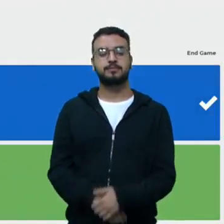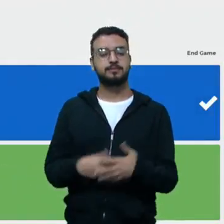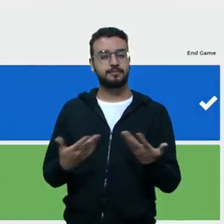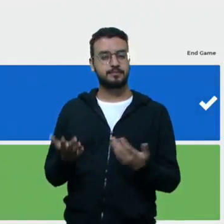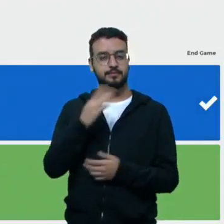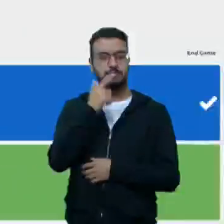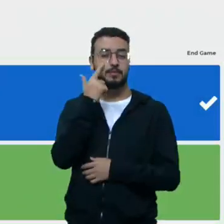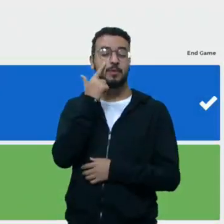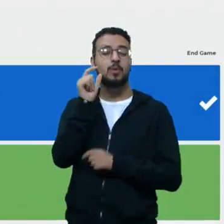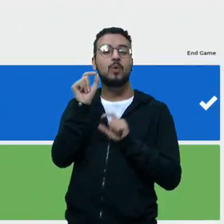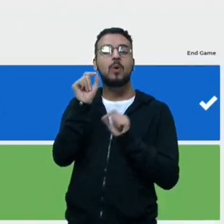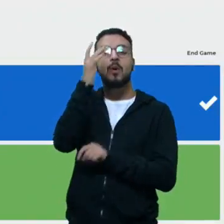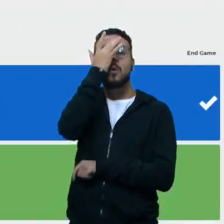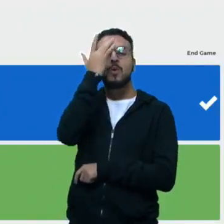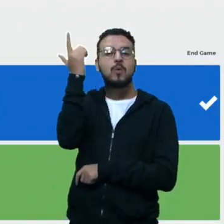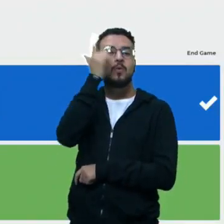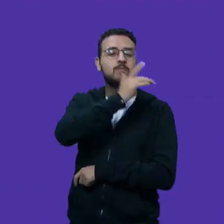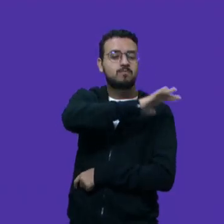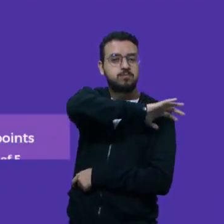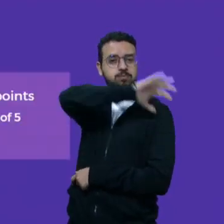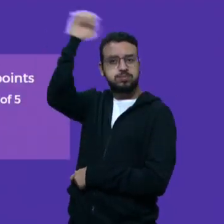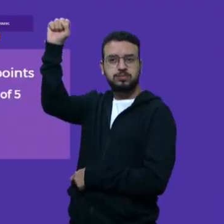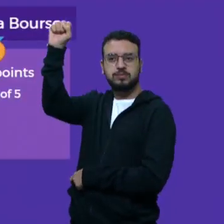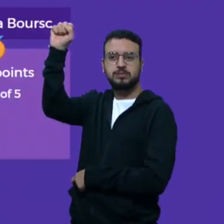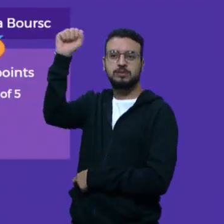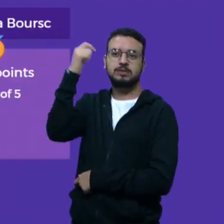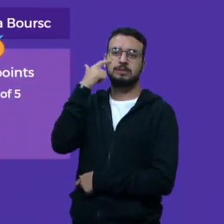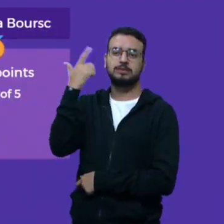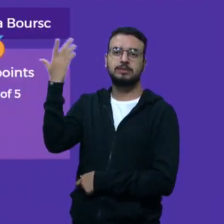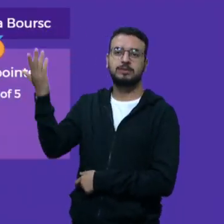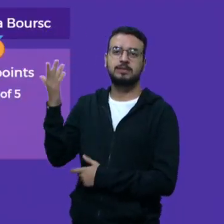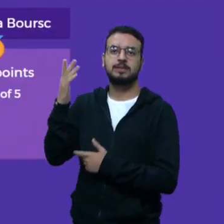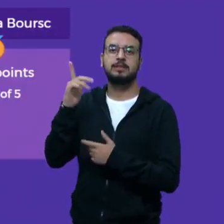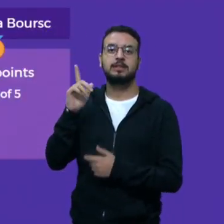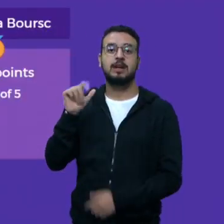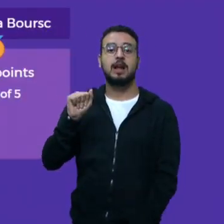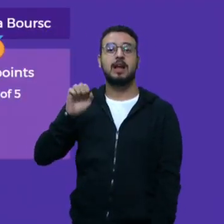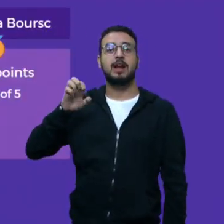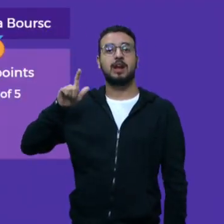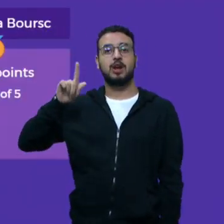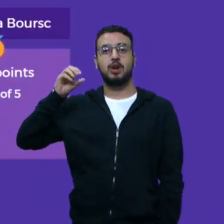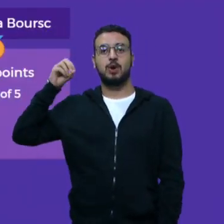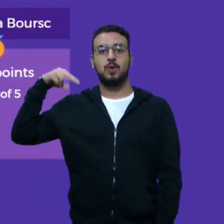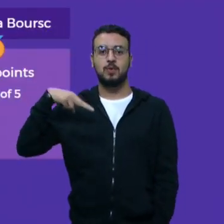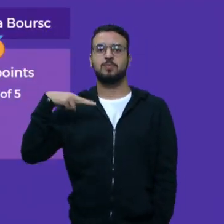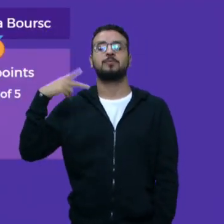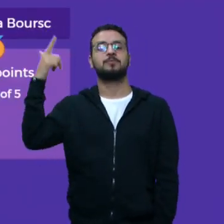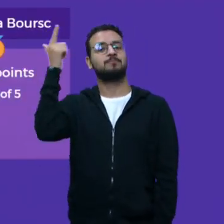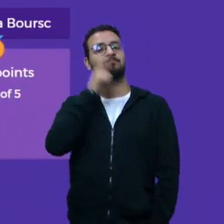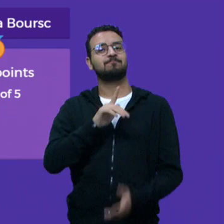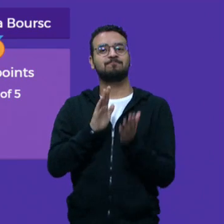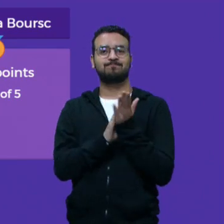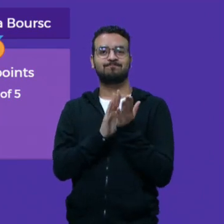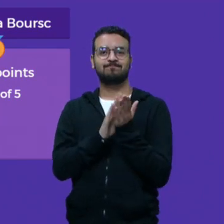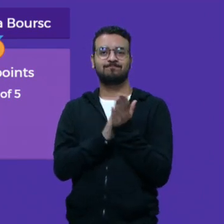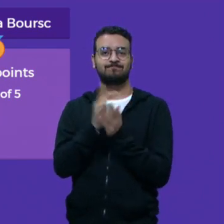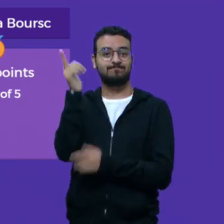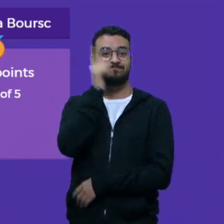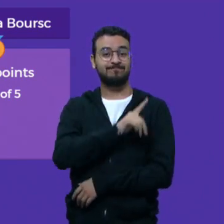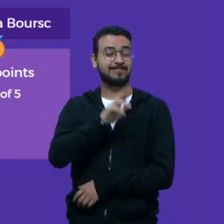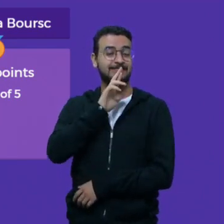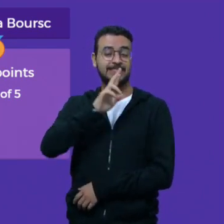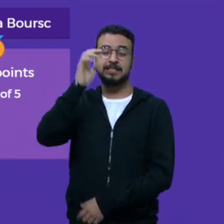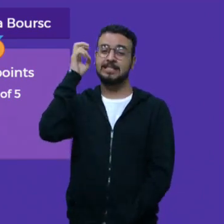vamos ver quem ganhou. Vamos lá. O Aegon ganhou, acertou 5 das